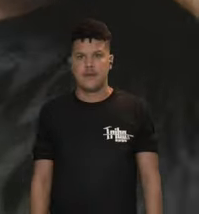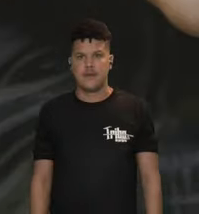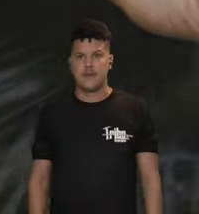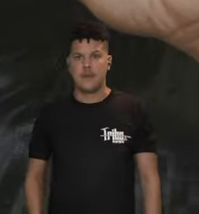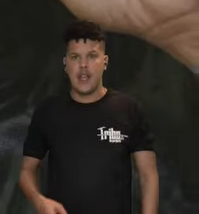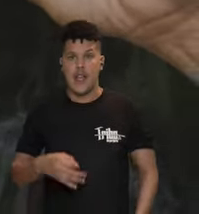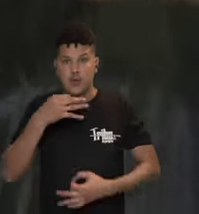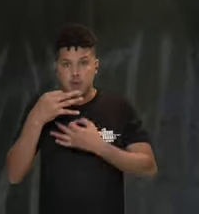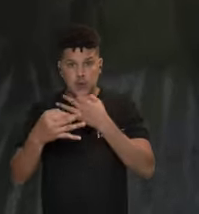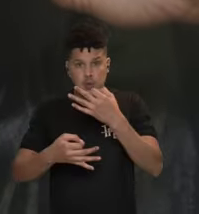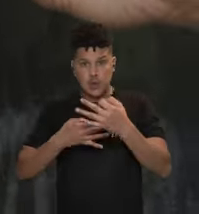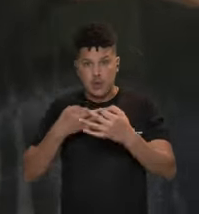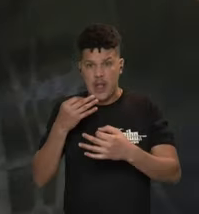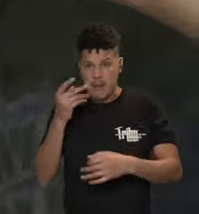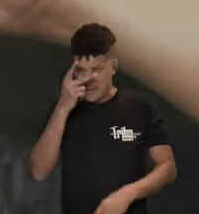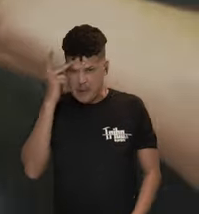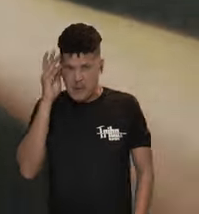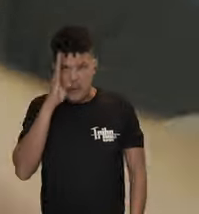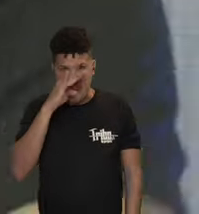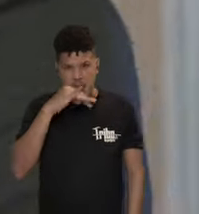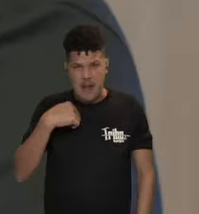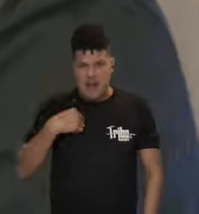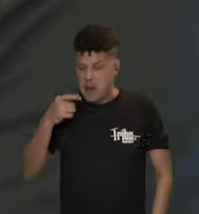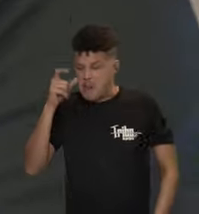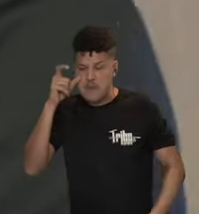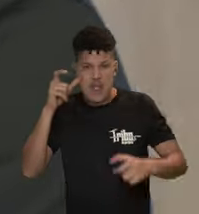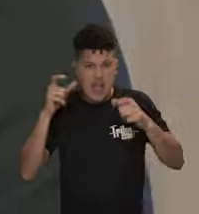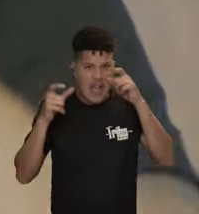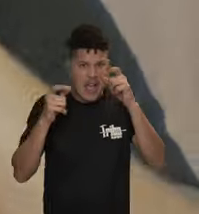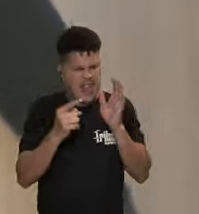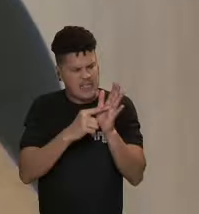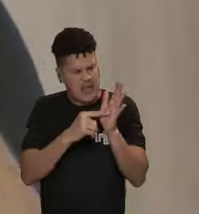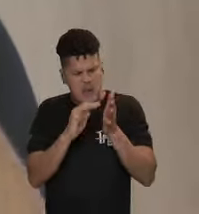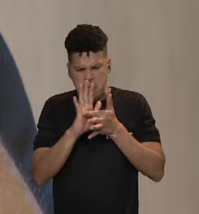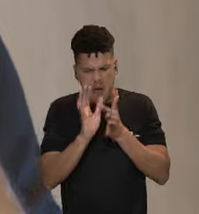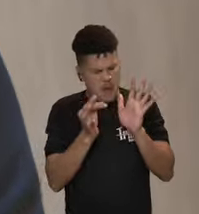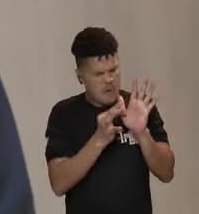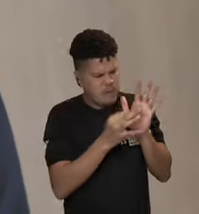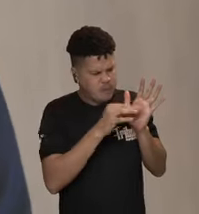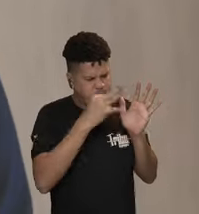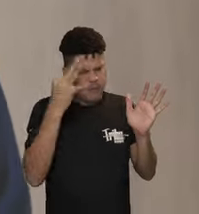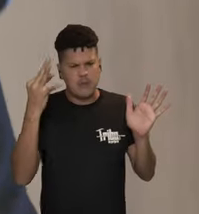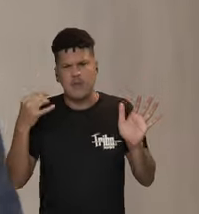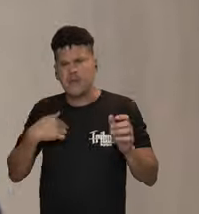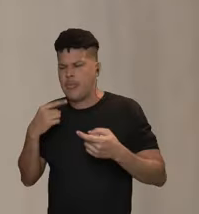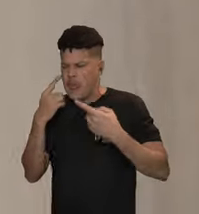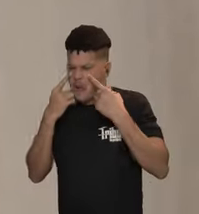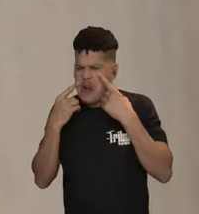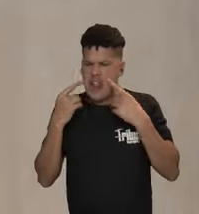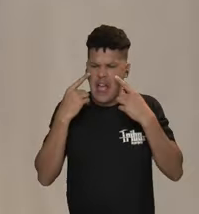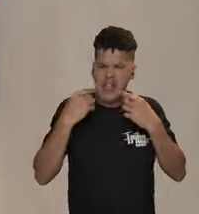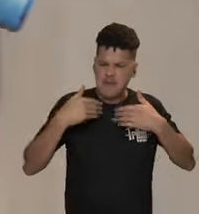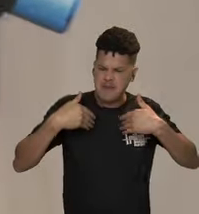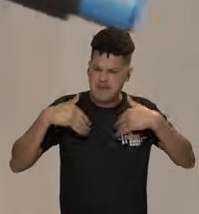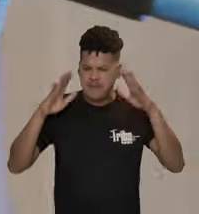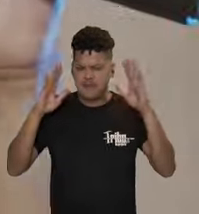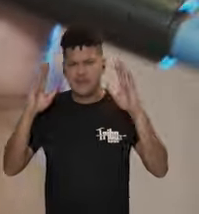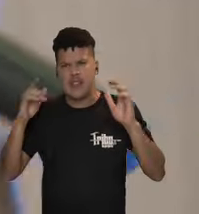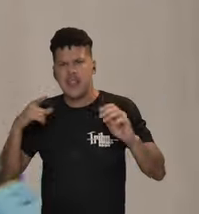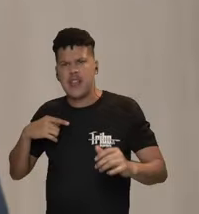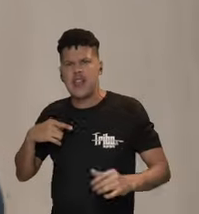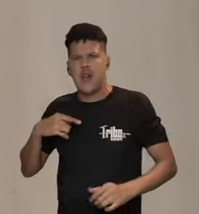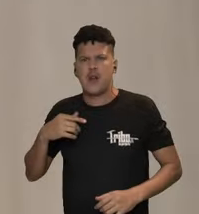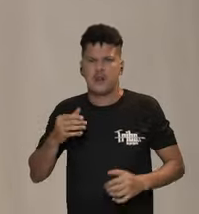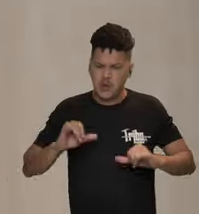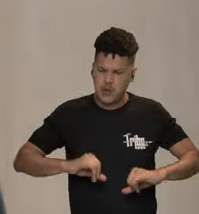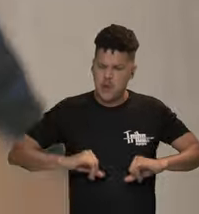Sugestão pra seu vilão. E não me interessa as cicatrizes das suas mãos. Poucos já comovem suas lágrimas em vão. Se tudo que tem é custo do